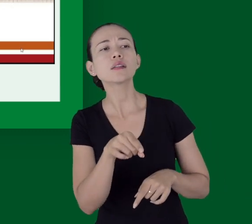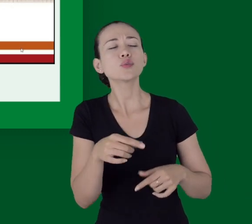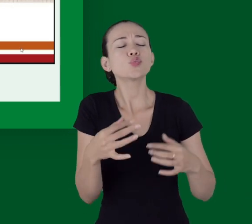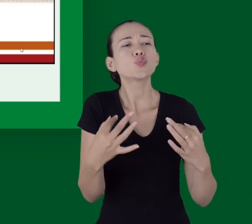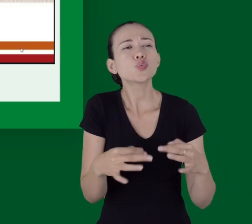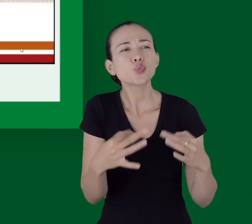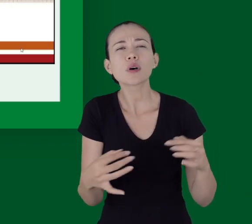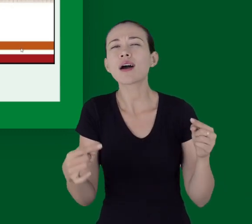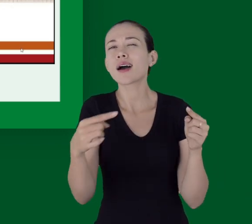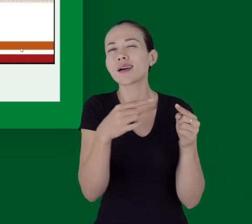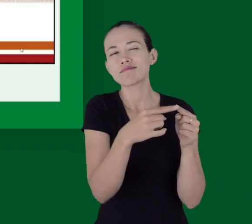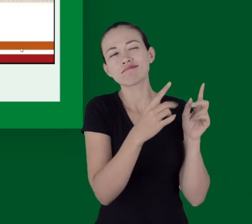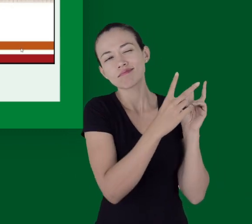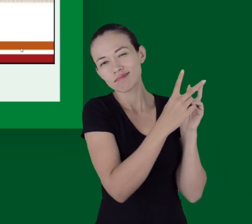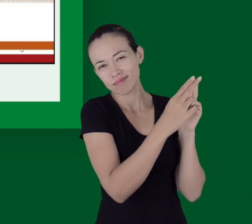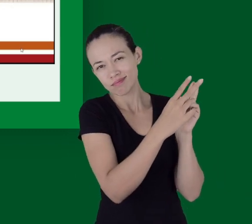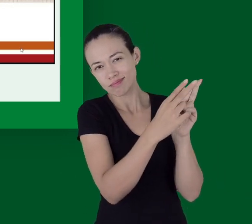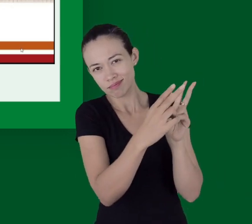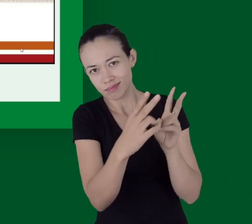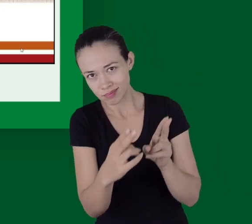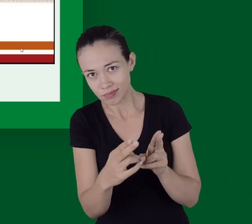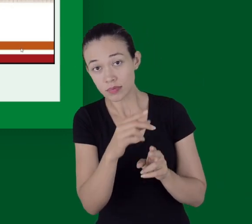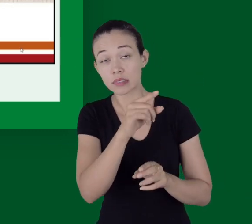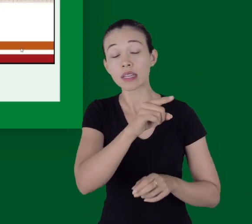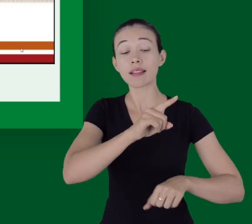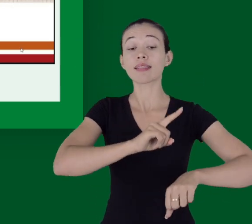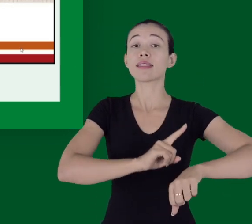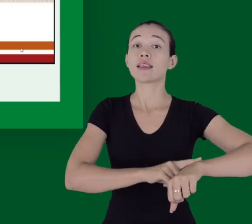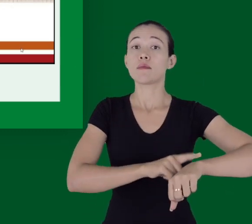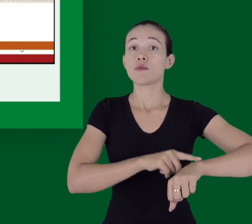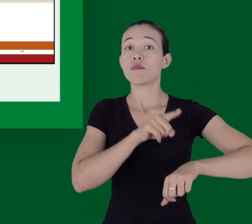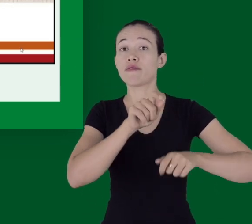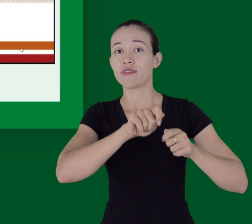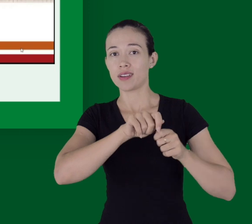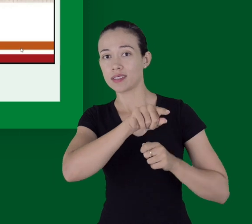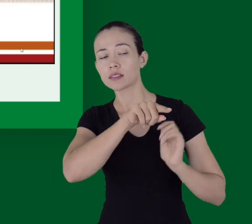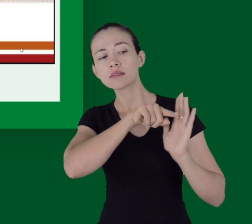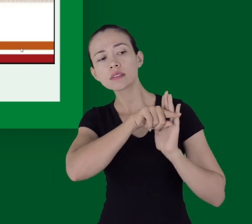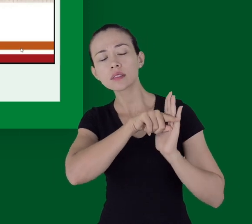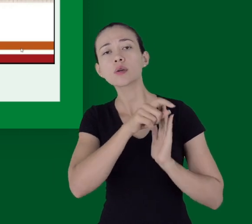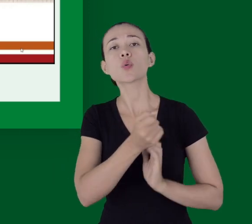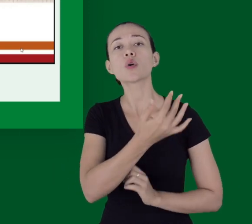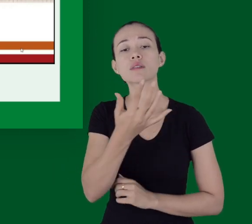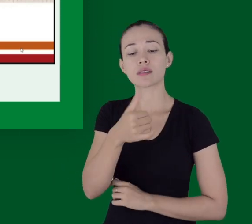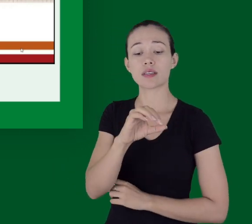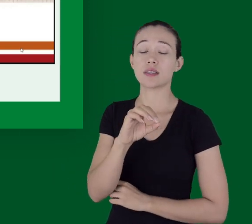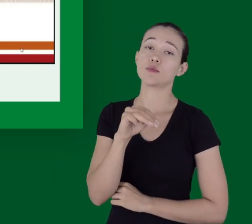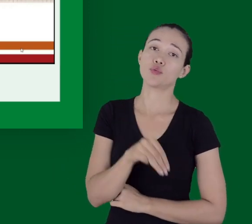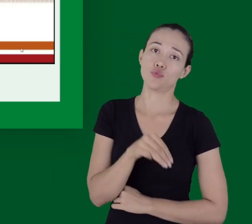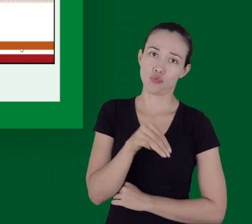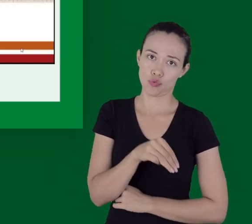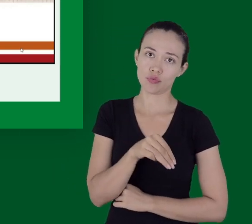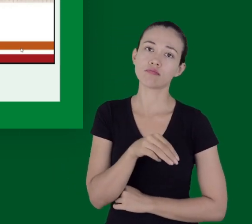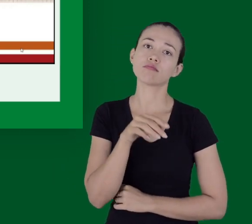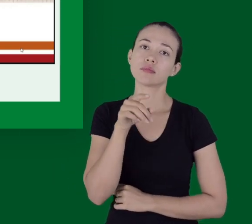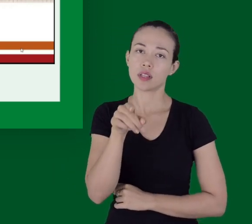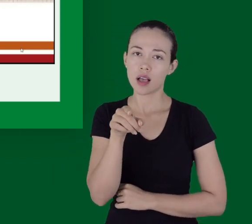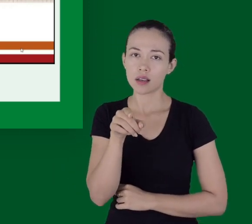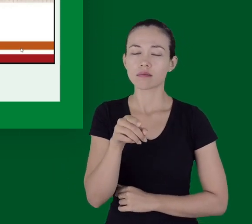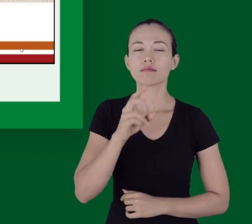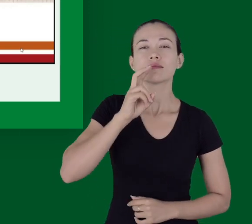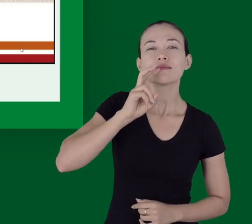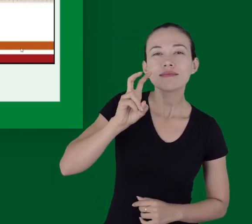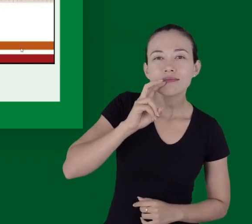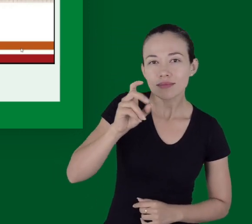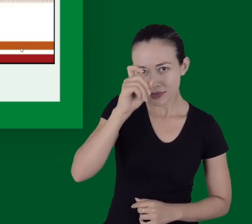tem uma característica da dor típica, para a gente, em 10 minutos, a gente tem que fazer no máximo em 10 minutos, ou da chegada dele na porta